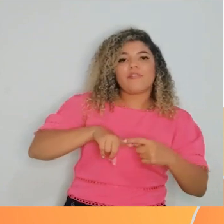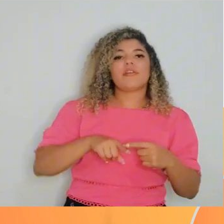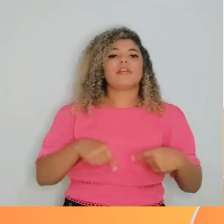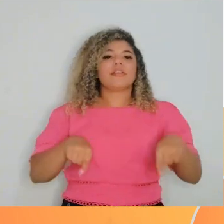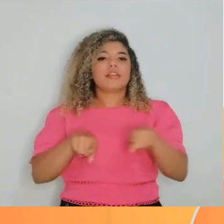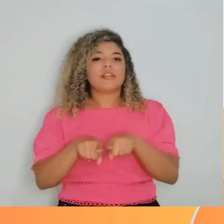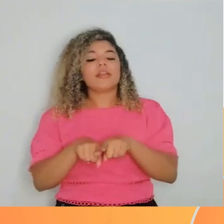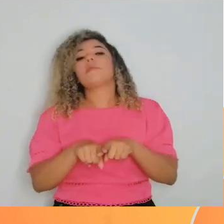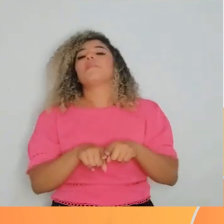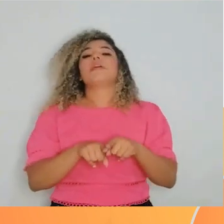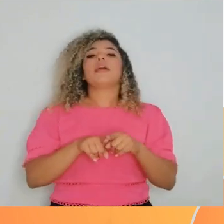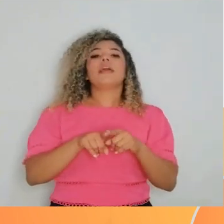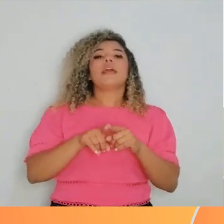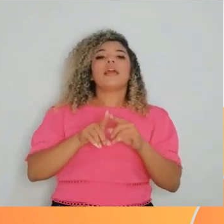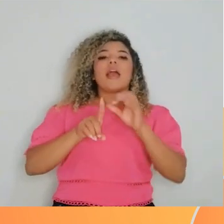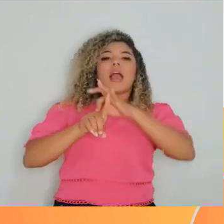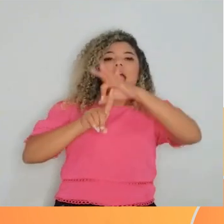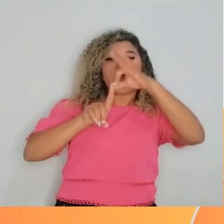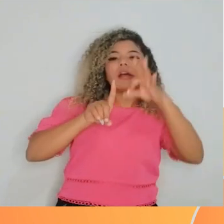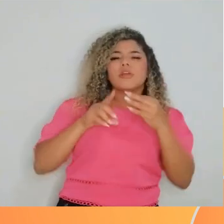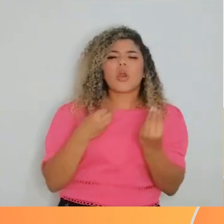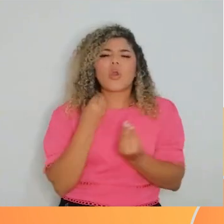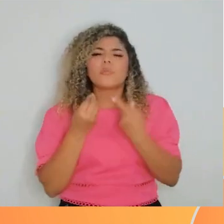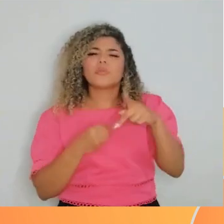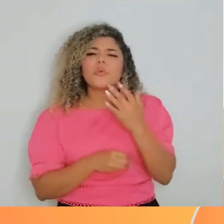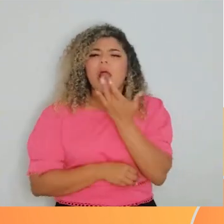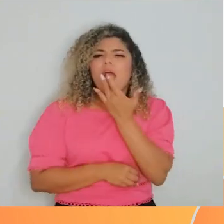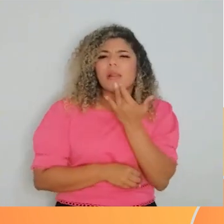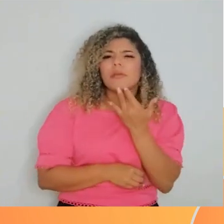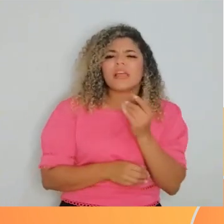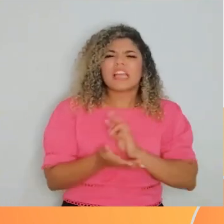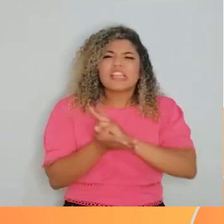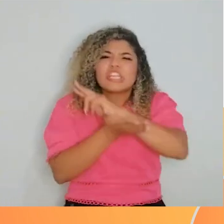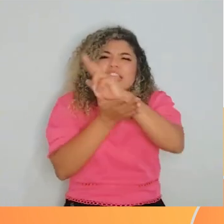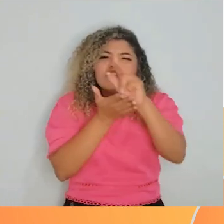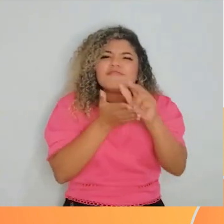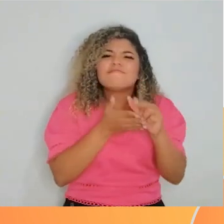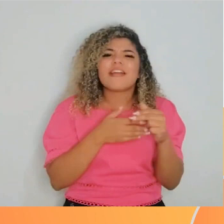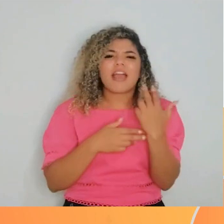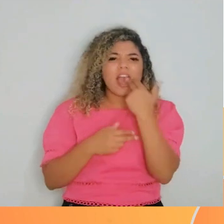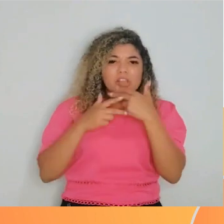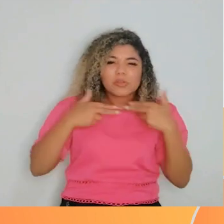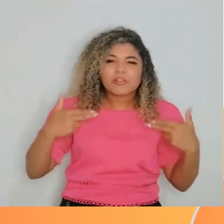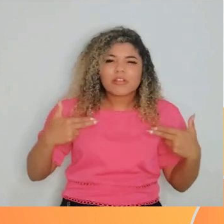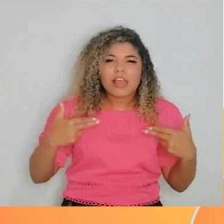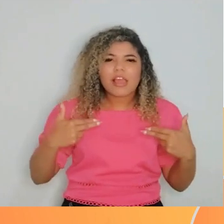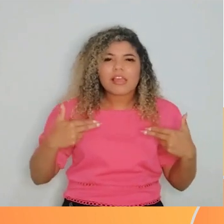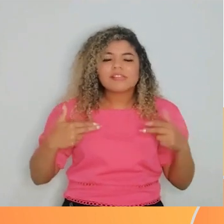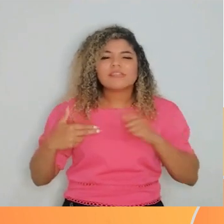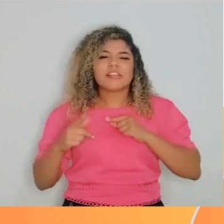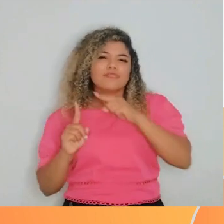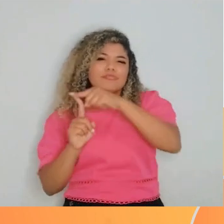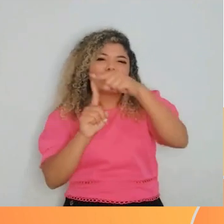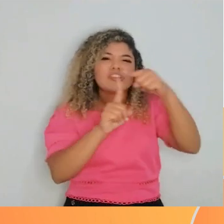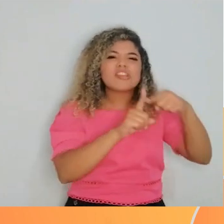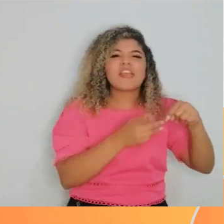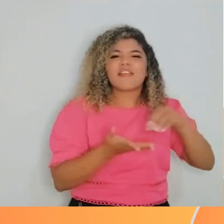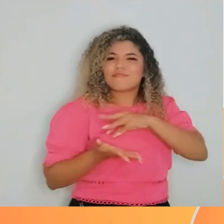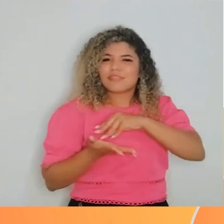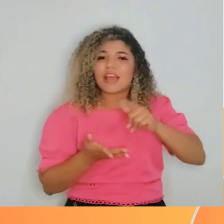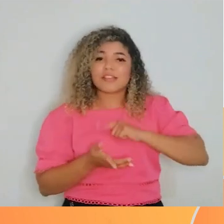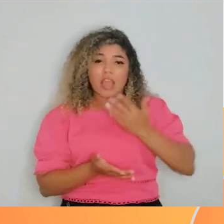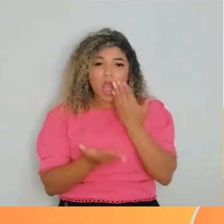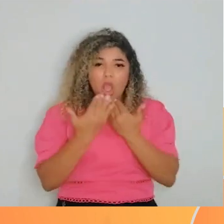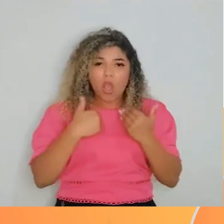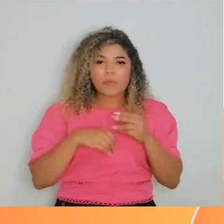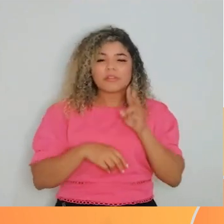e a soja. Como que está a sua alimentação? Ela está rica em nutrientes assim? Tem bastante derivados,